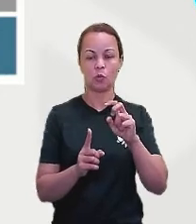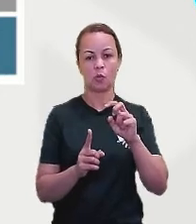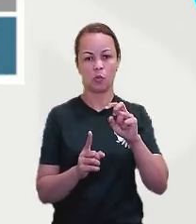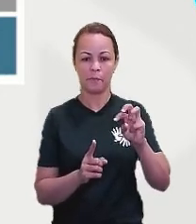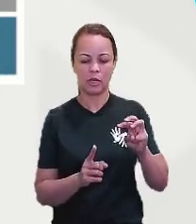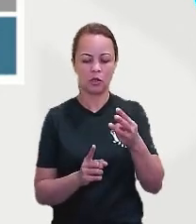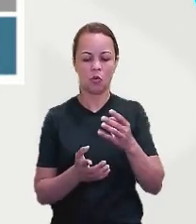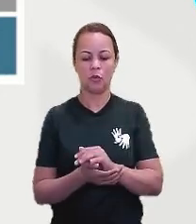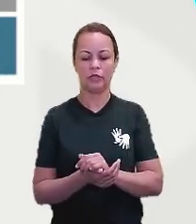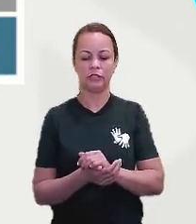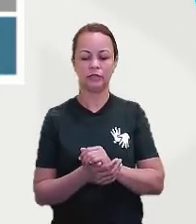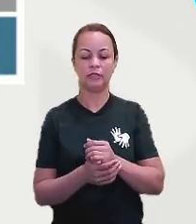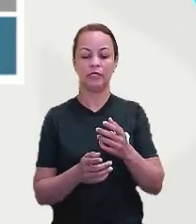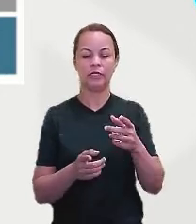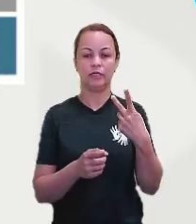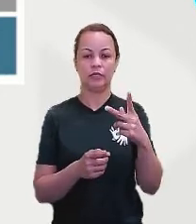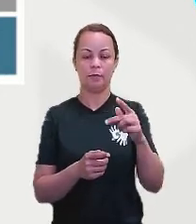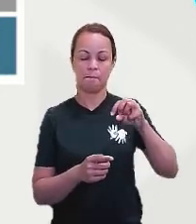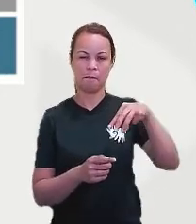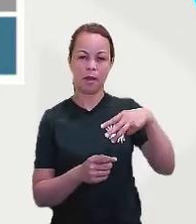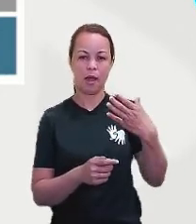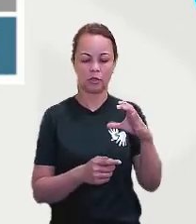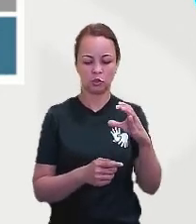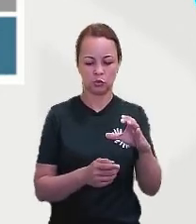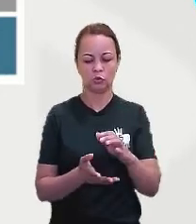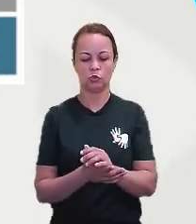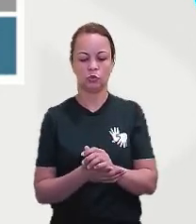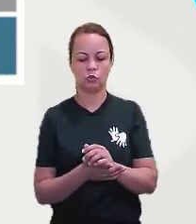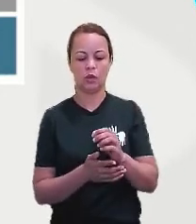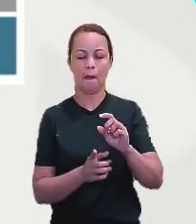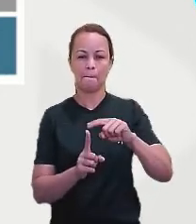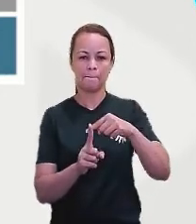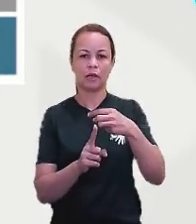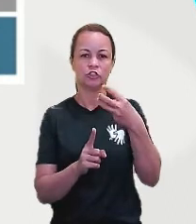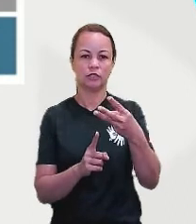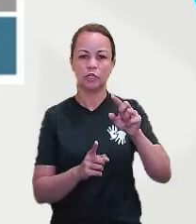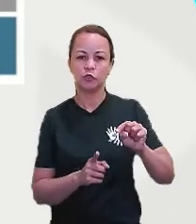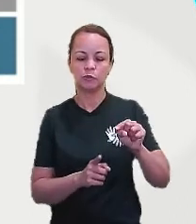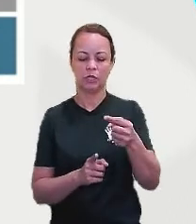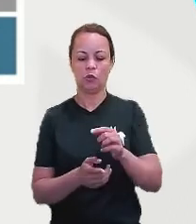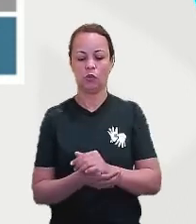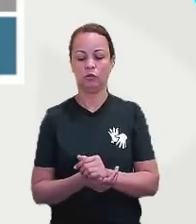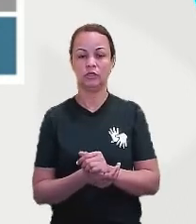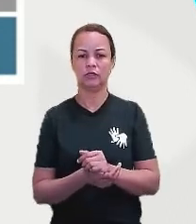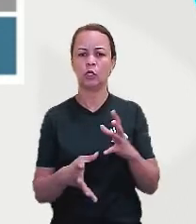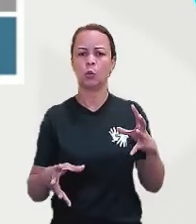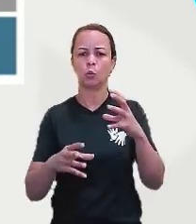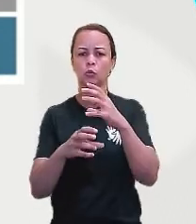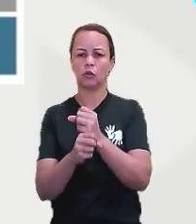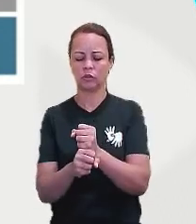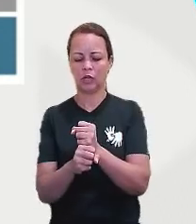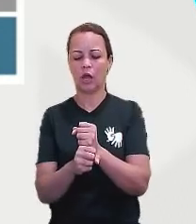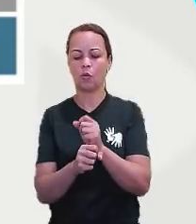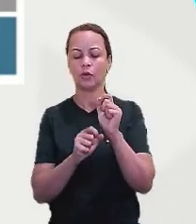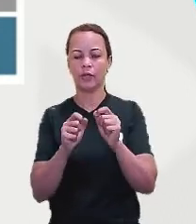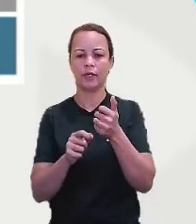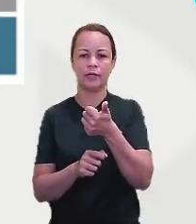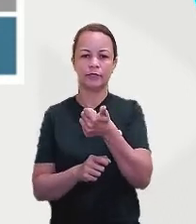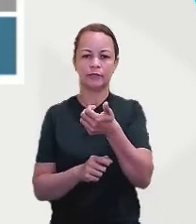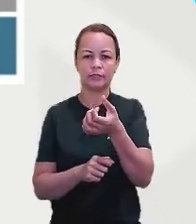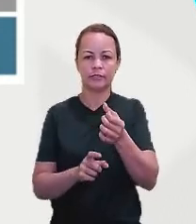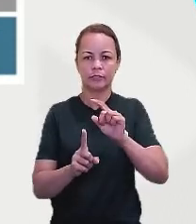3 meses, a gente vai ter mais de 16 milhões de reais que foram gastos, né, no nosso Sistema